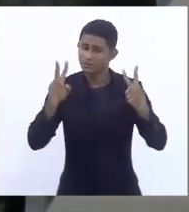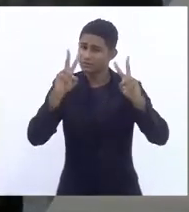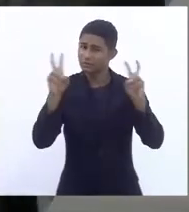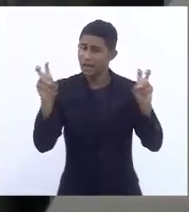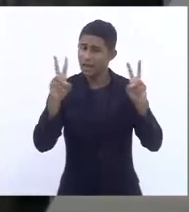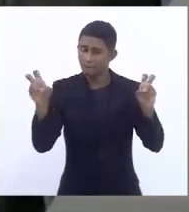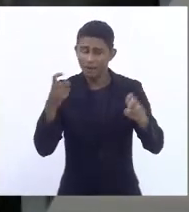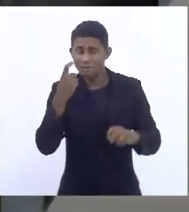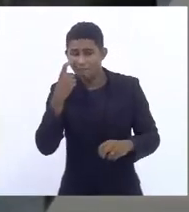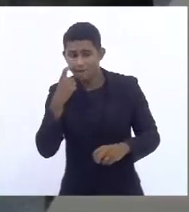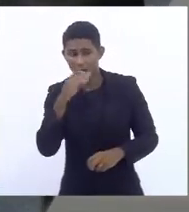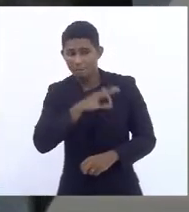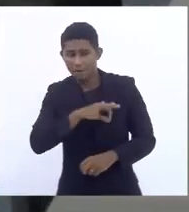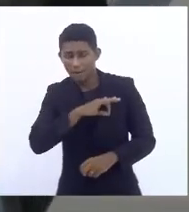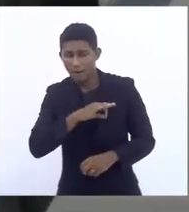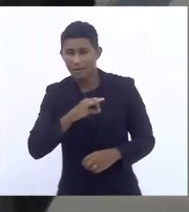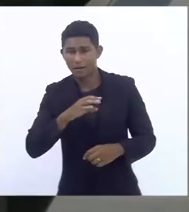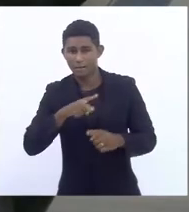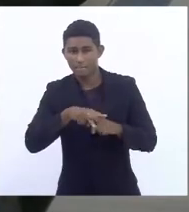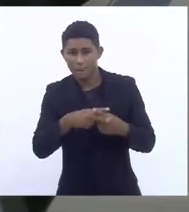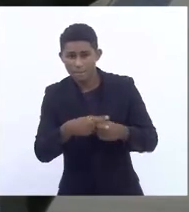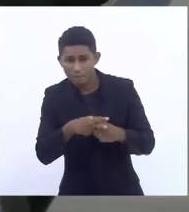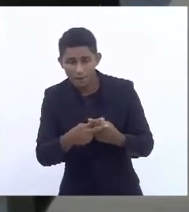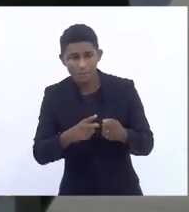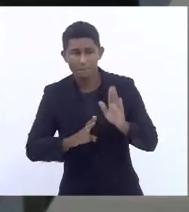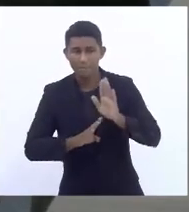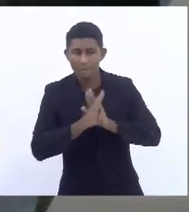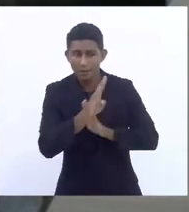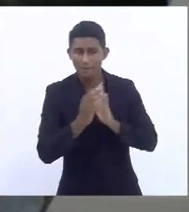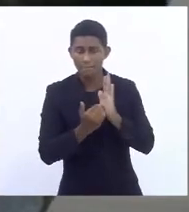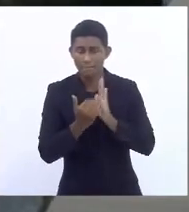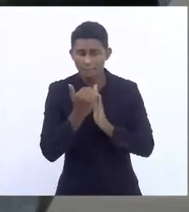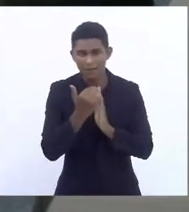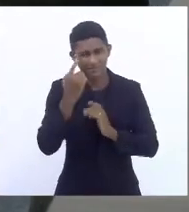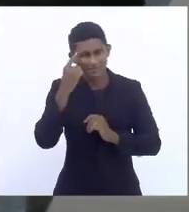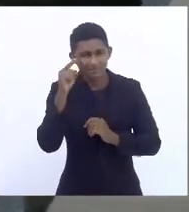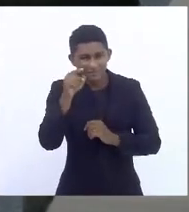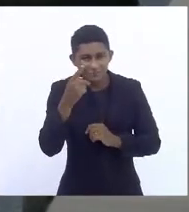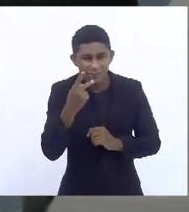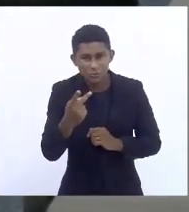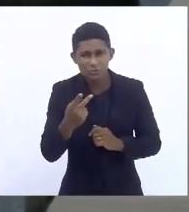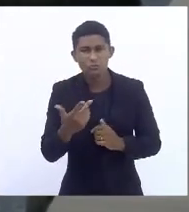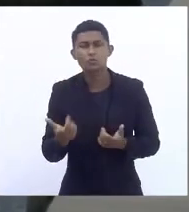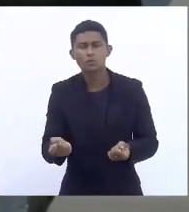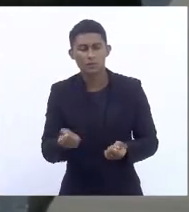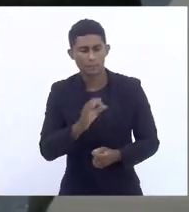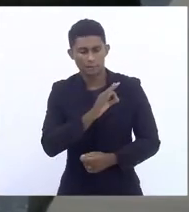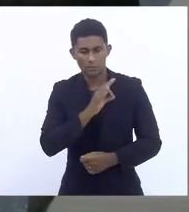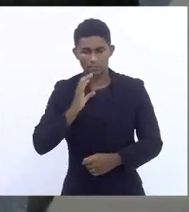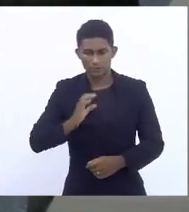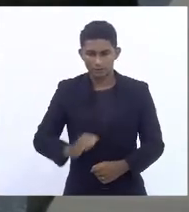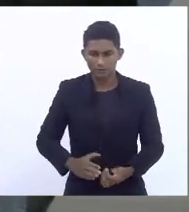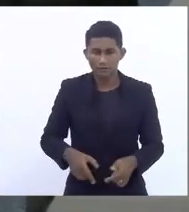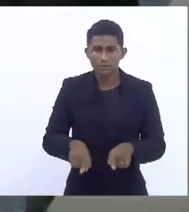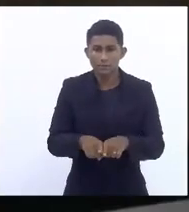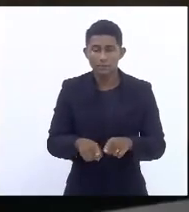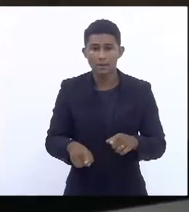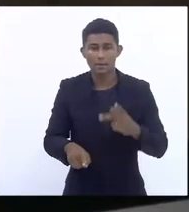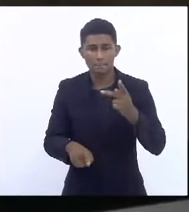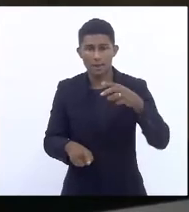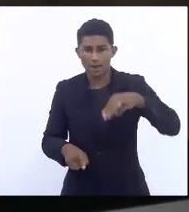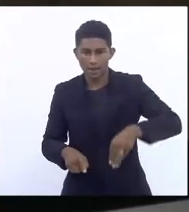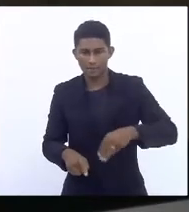do aumento salarial, da equiparação dos mesmos direitos entre Polícia Civil e Polícia Militar,